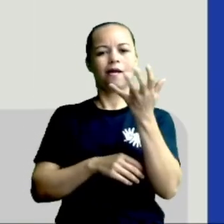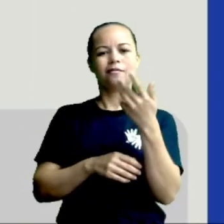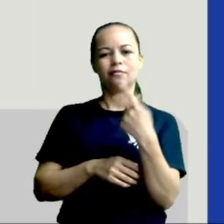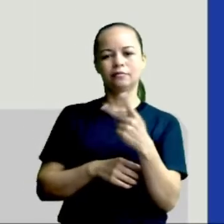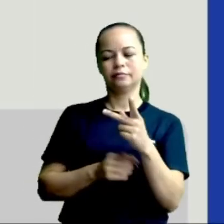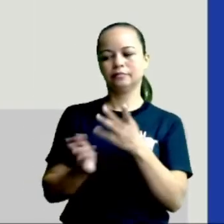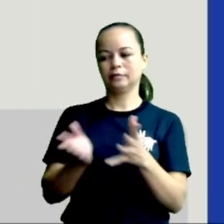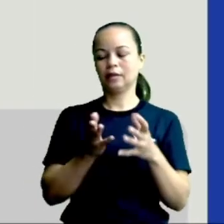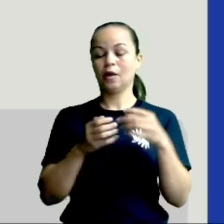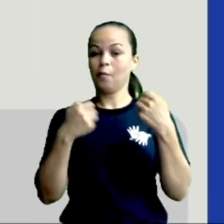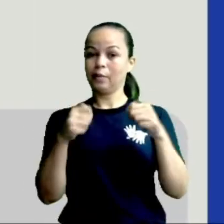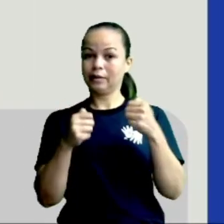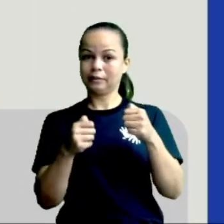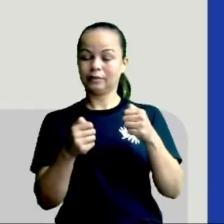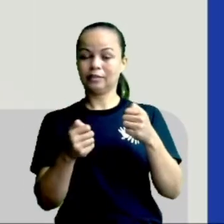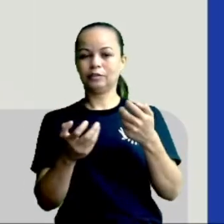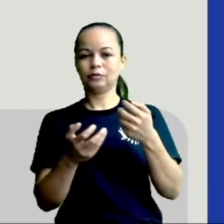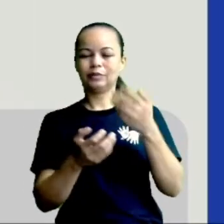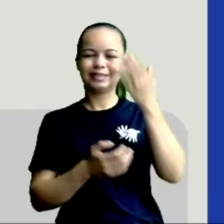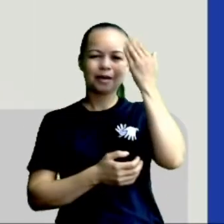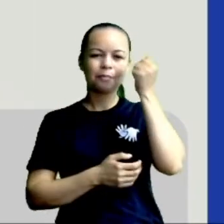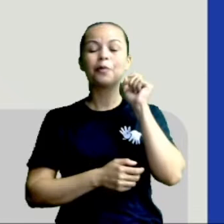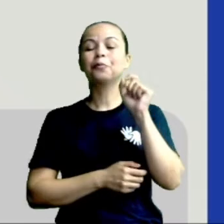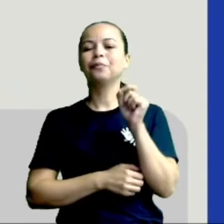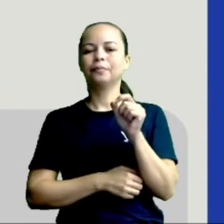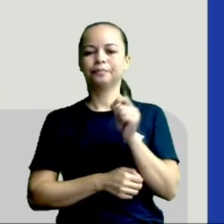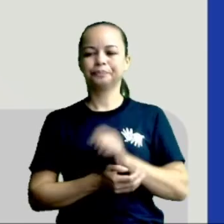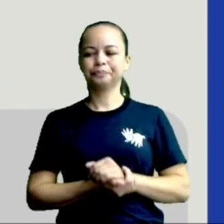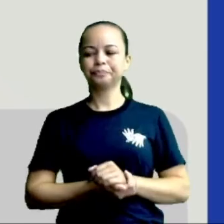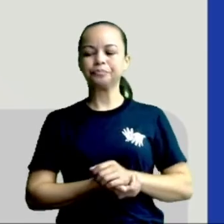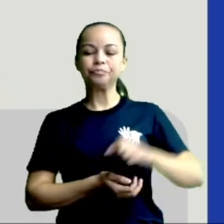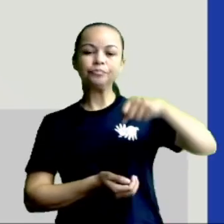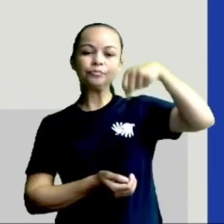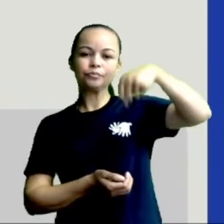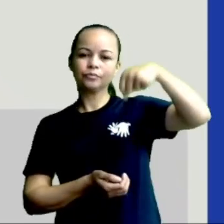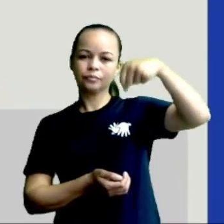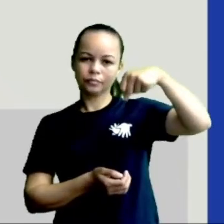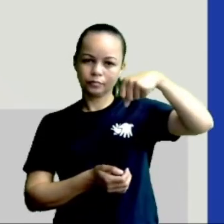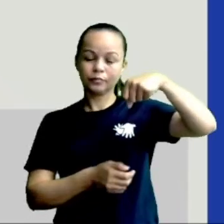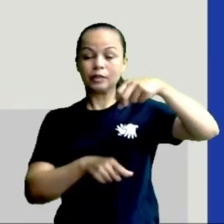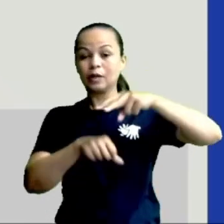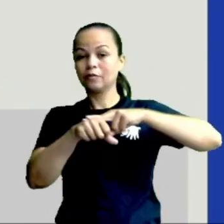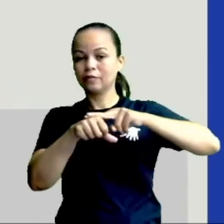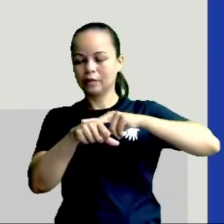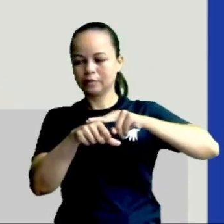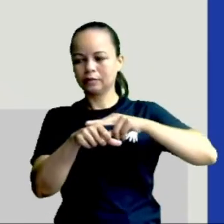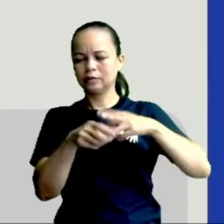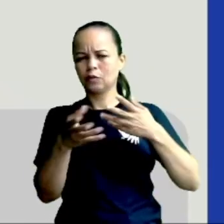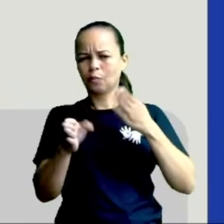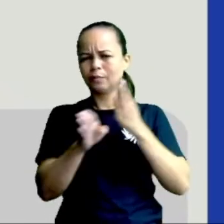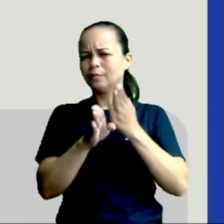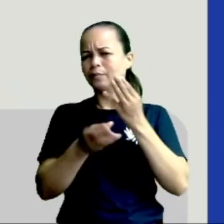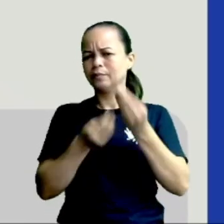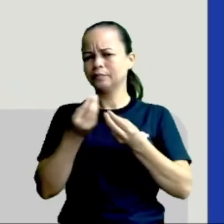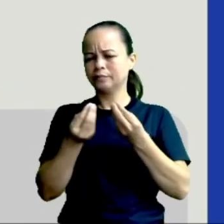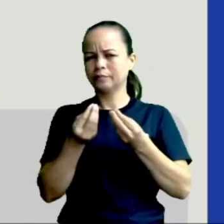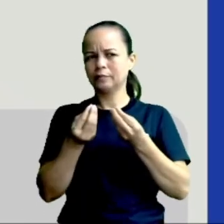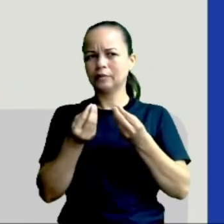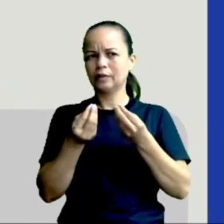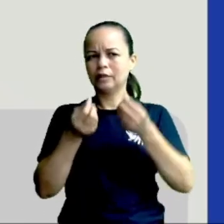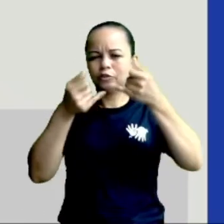o peso do pacote verde né como eu vou descobrir Ele disse que os pesos são